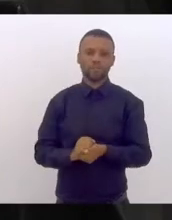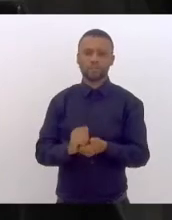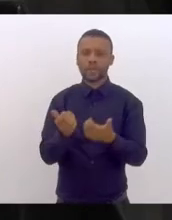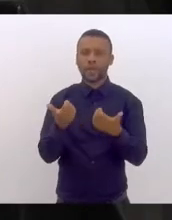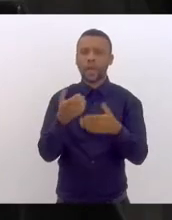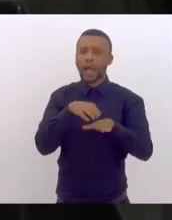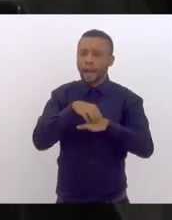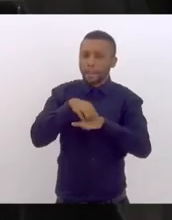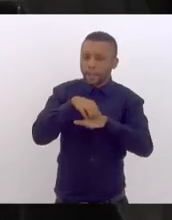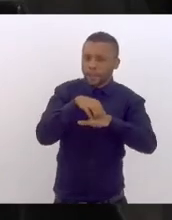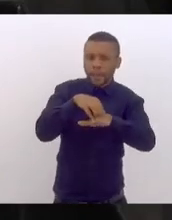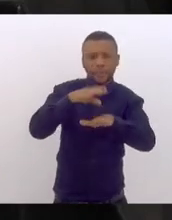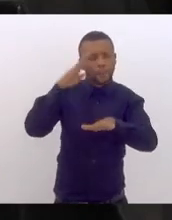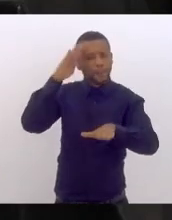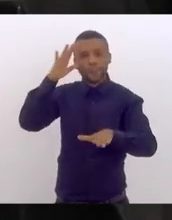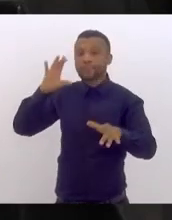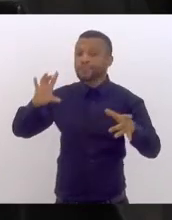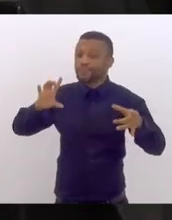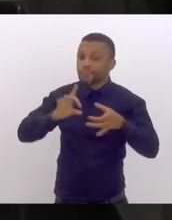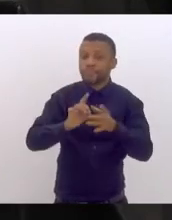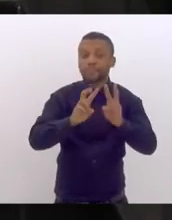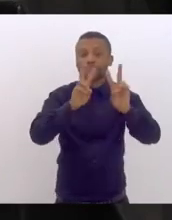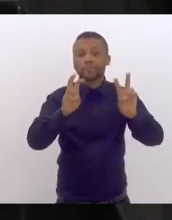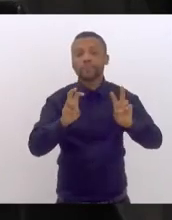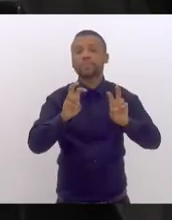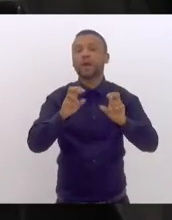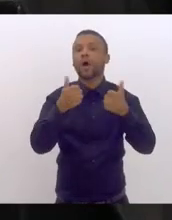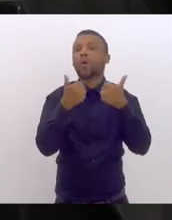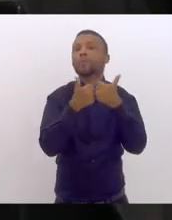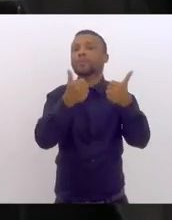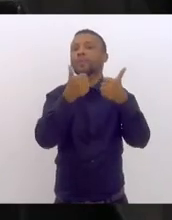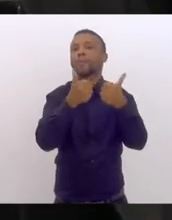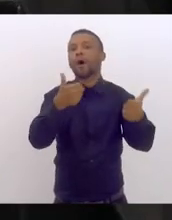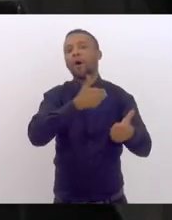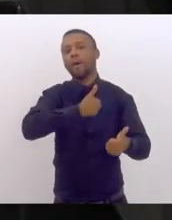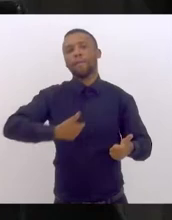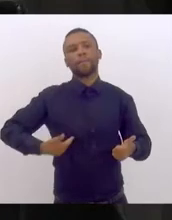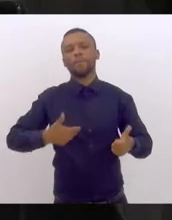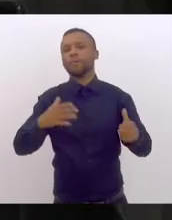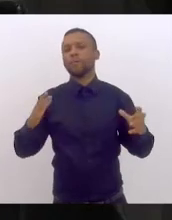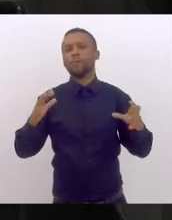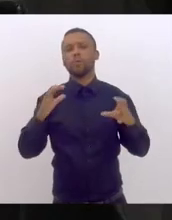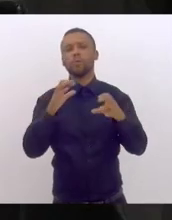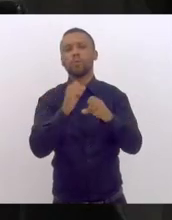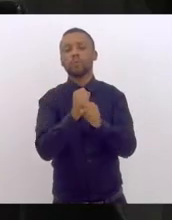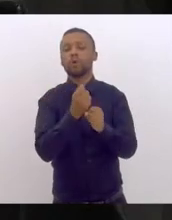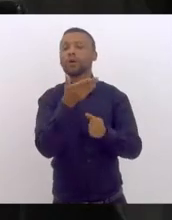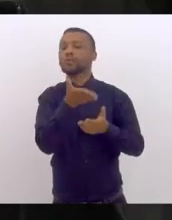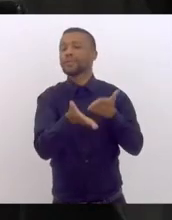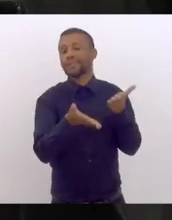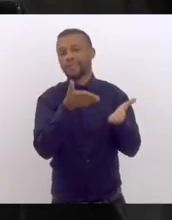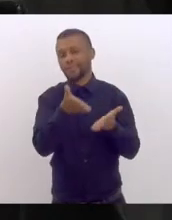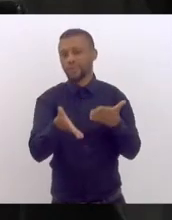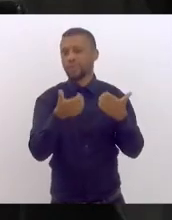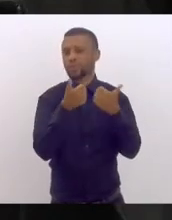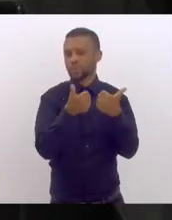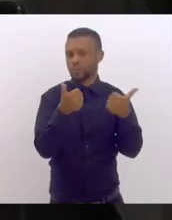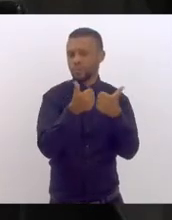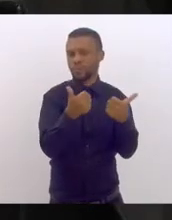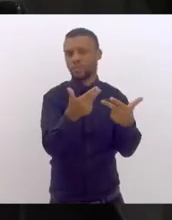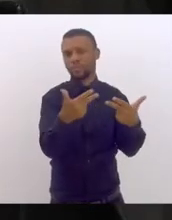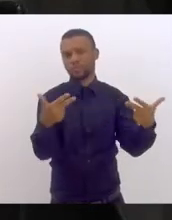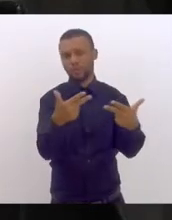no que diz respeito e ao transporte público a Oi passou na mento dos serviços do transporte